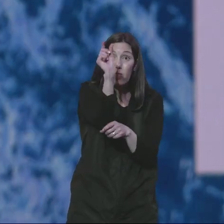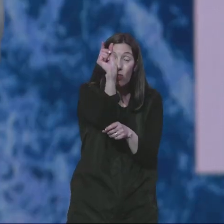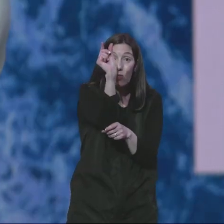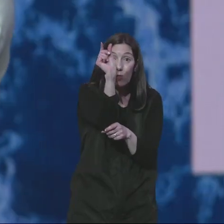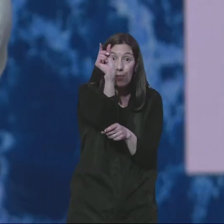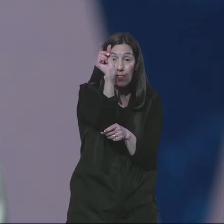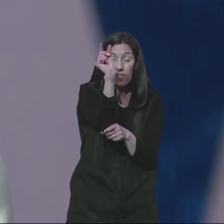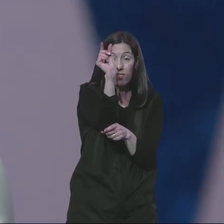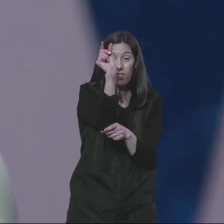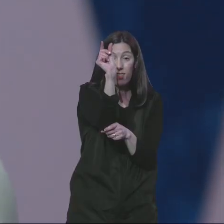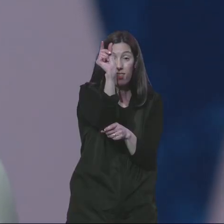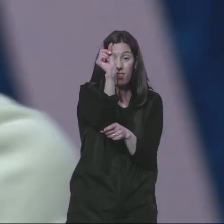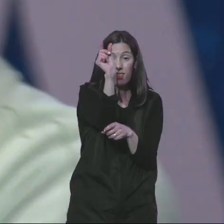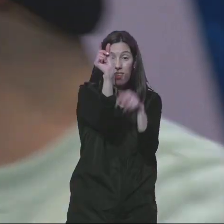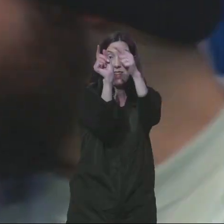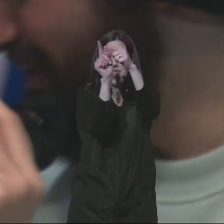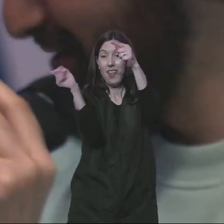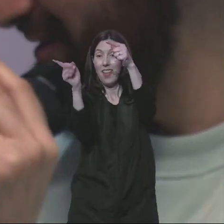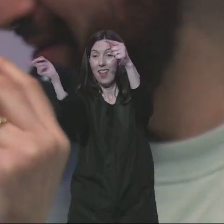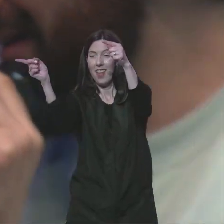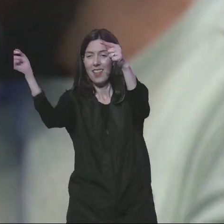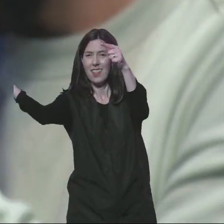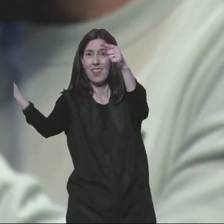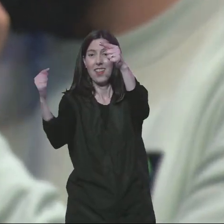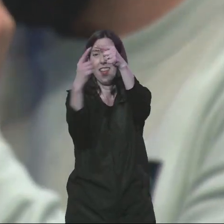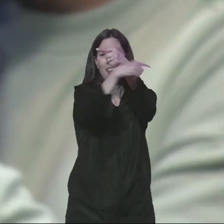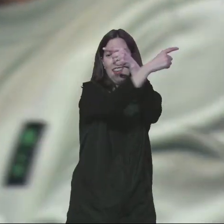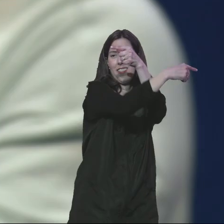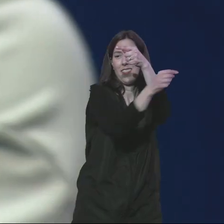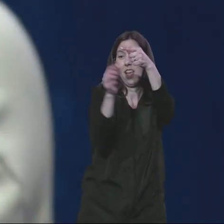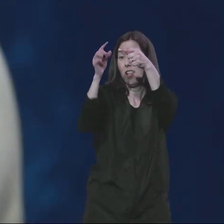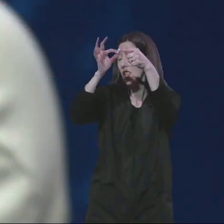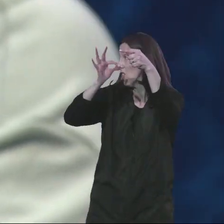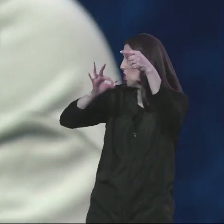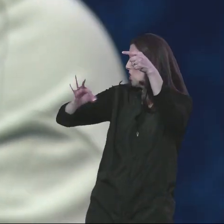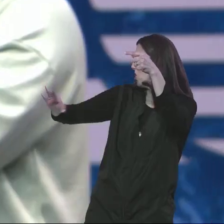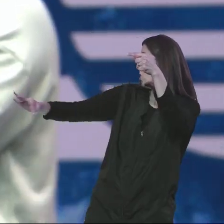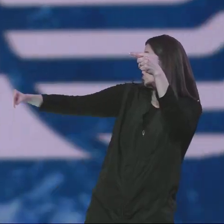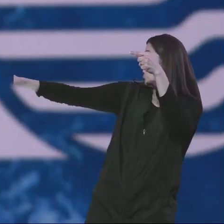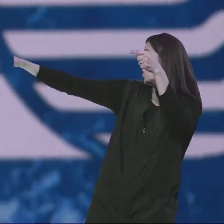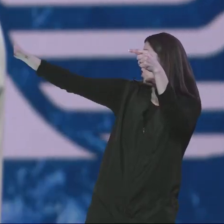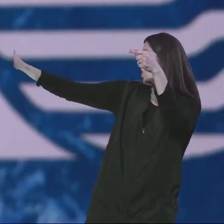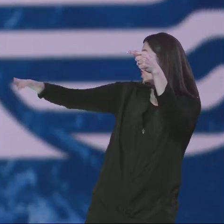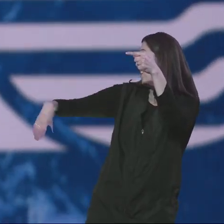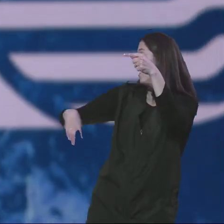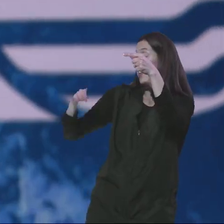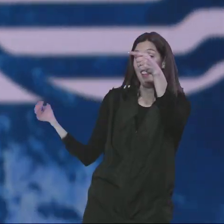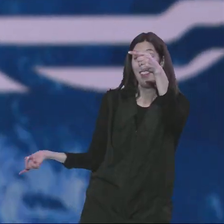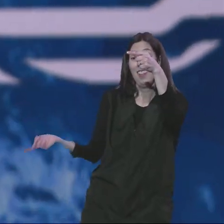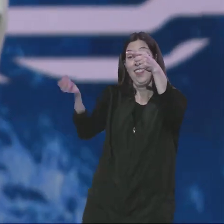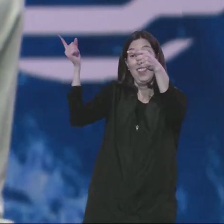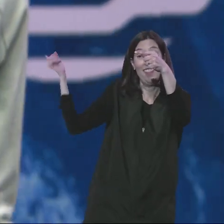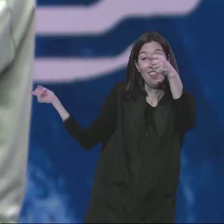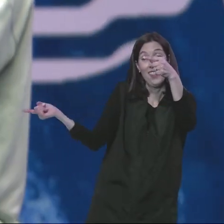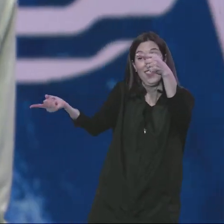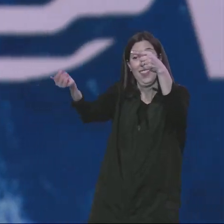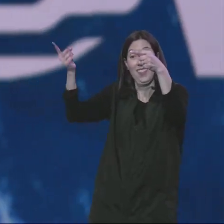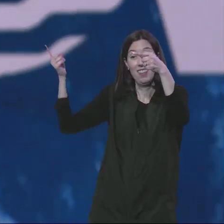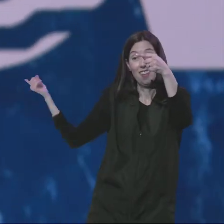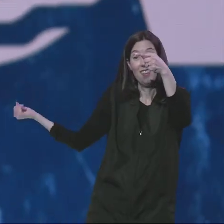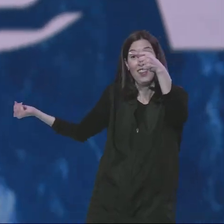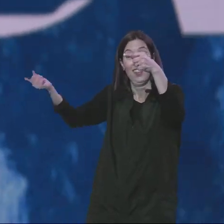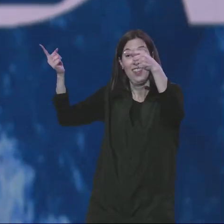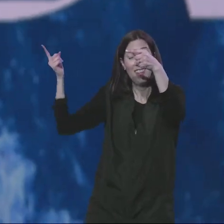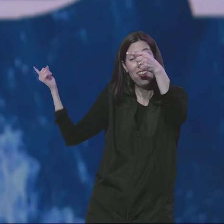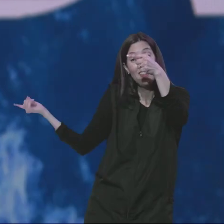anos. Porque o resto é eternidade. Eternidade. Ó, até caiu da